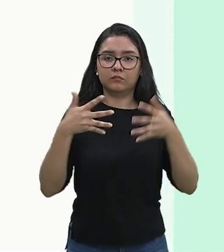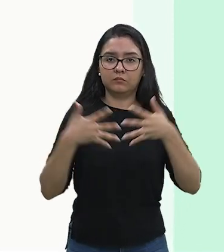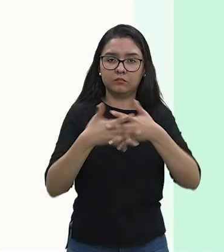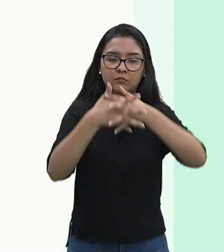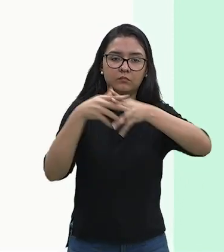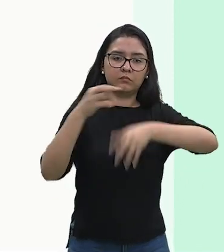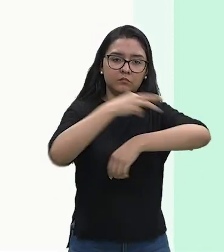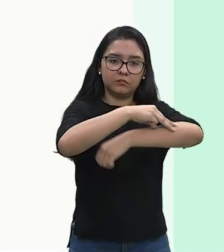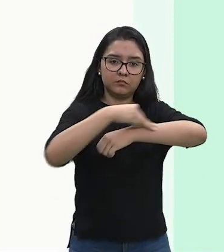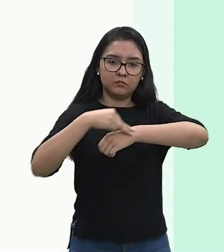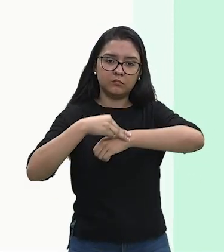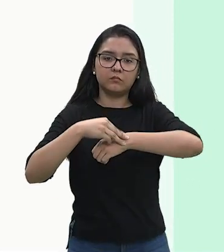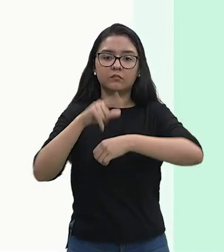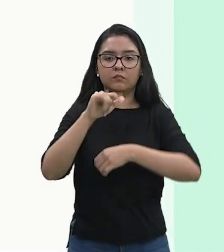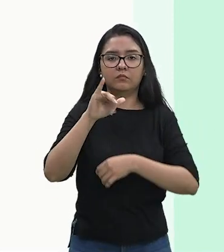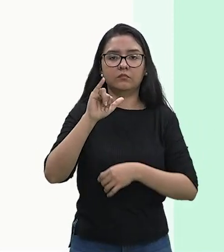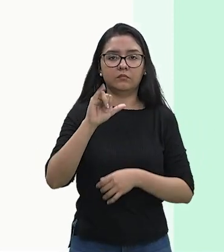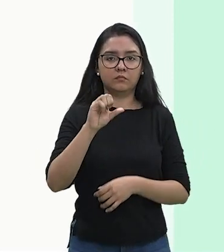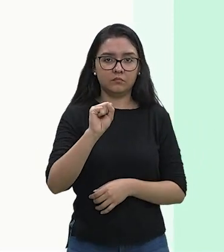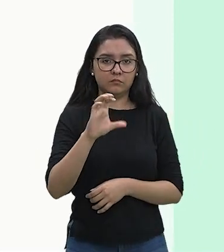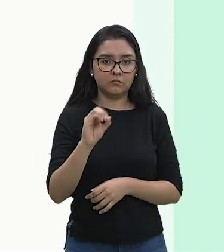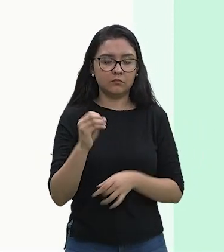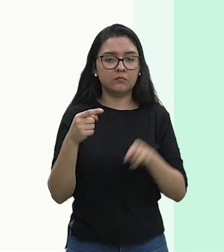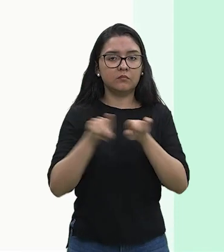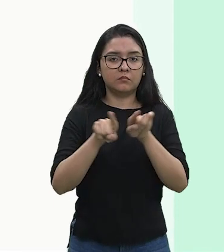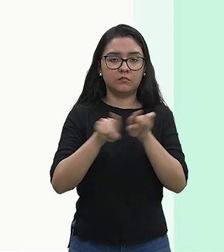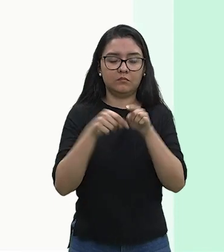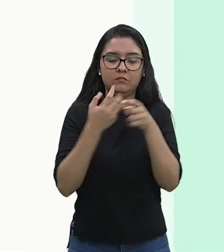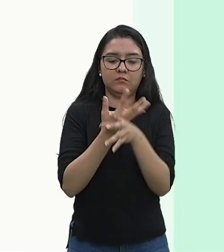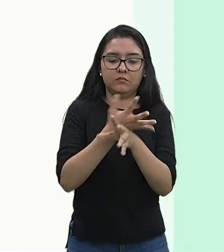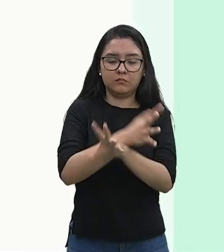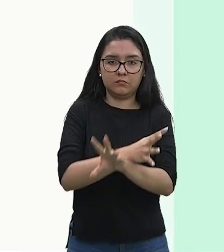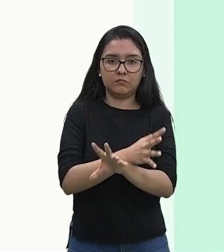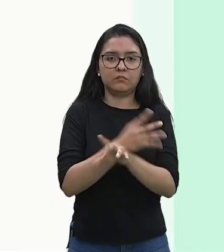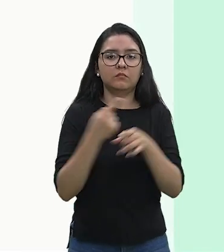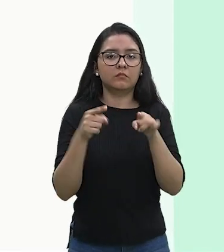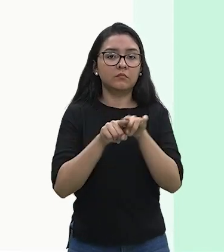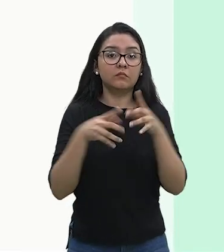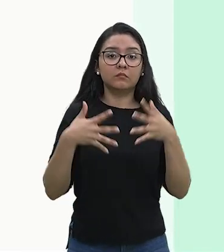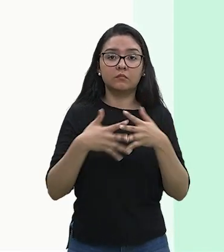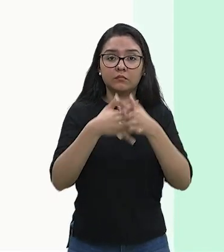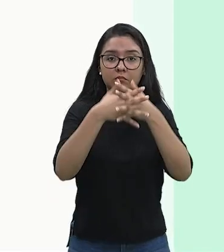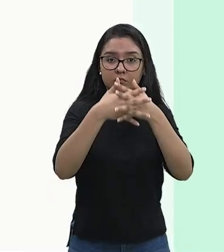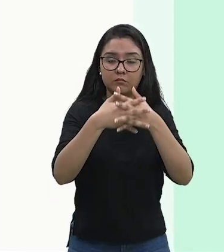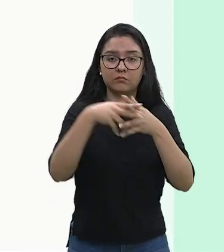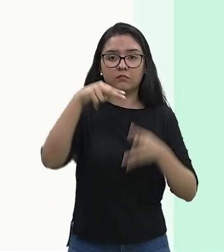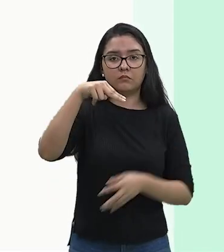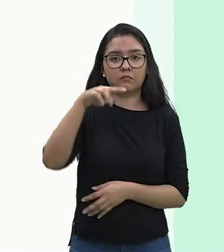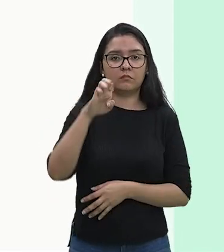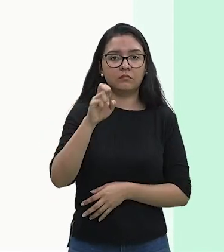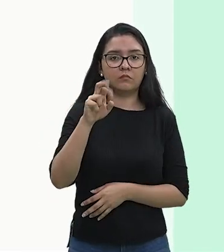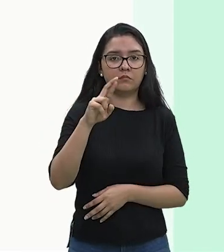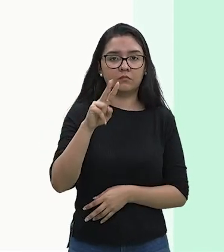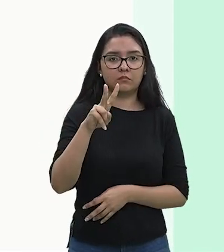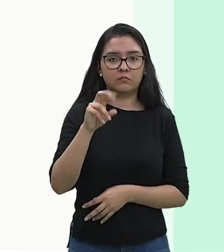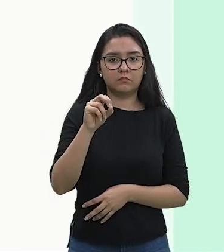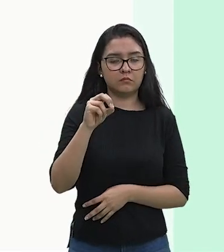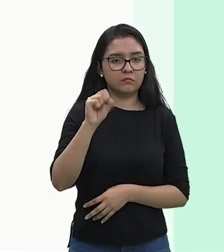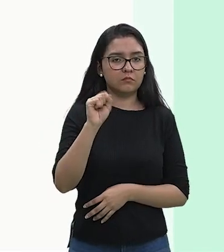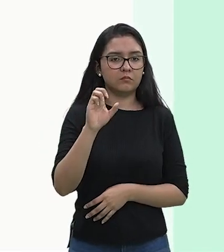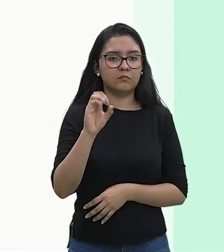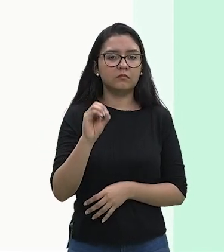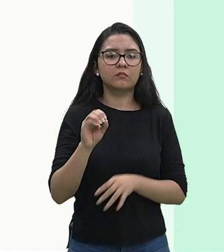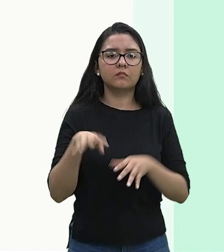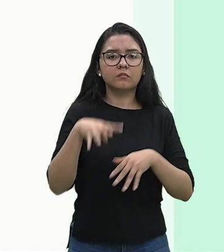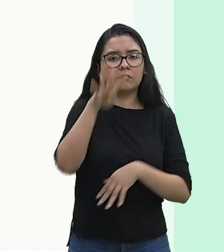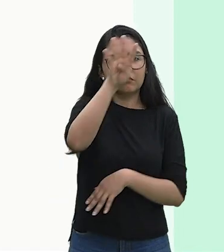ser aí liso, esquelético e cardíaco, e o tecido nervoso, certo? Aí nessa primeira coluna você observa que todas as